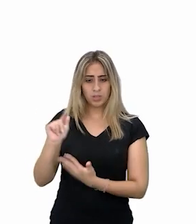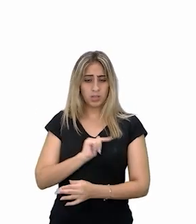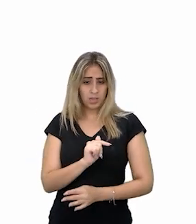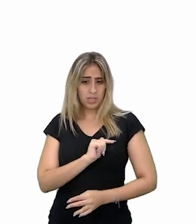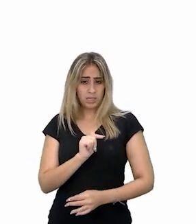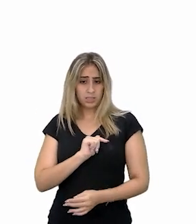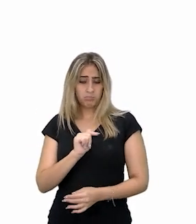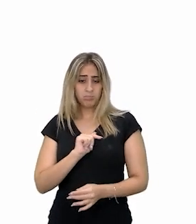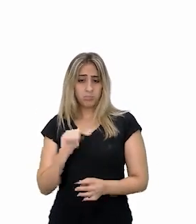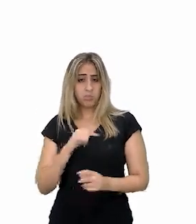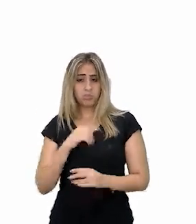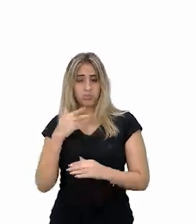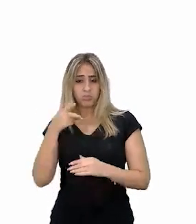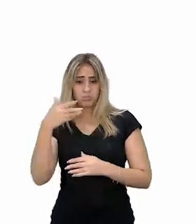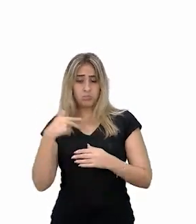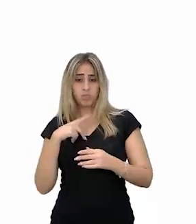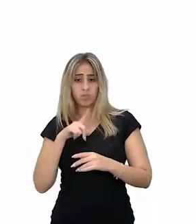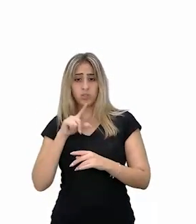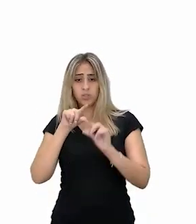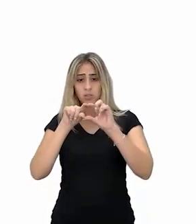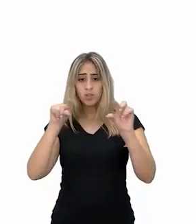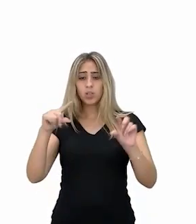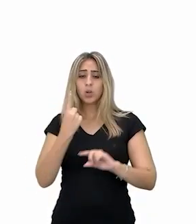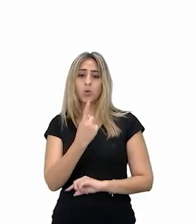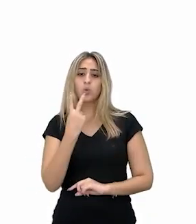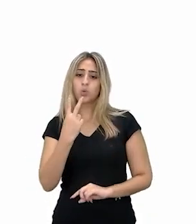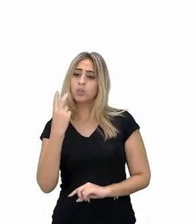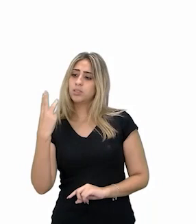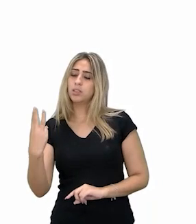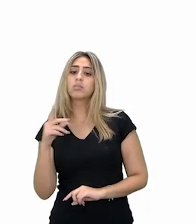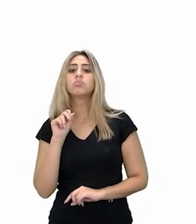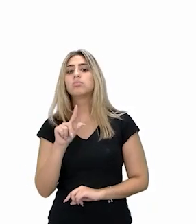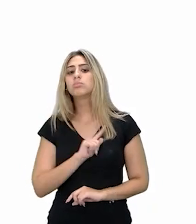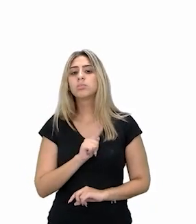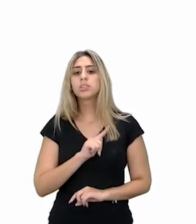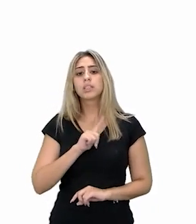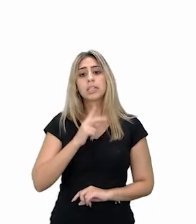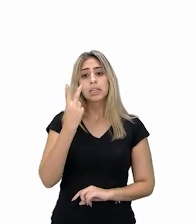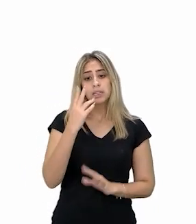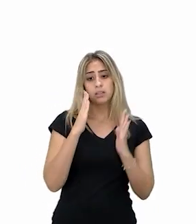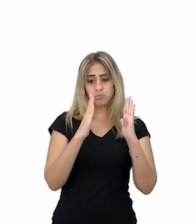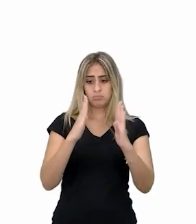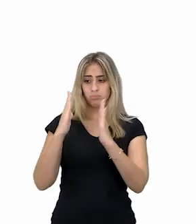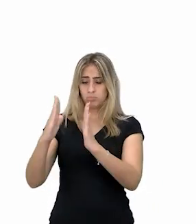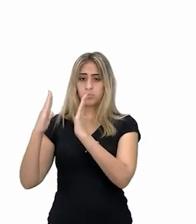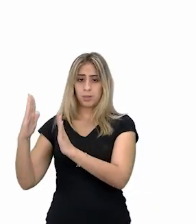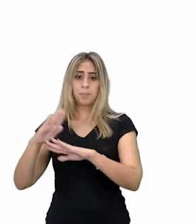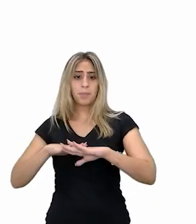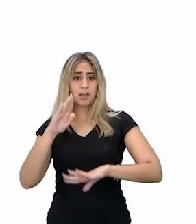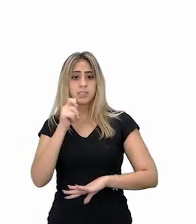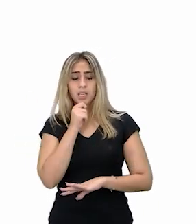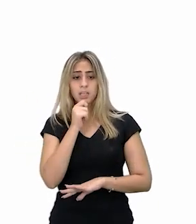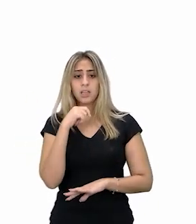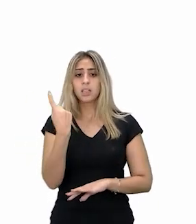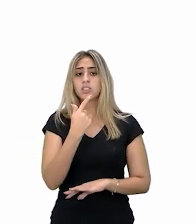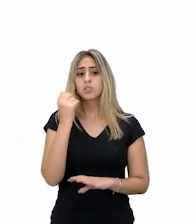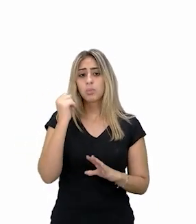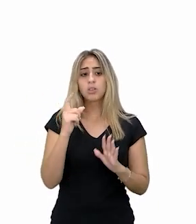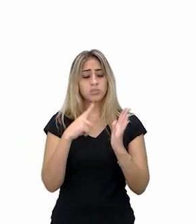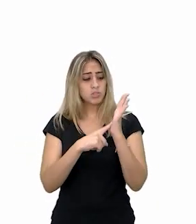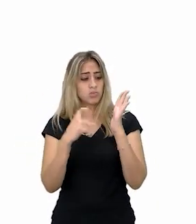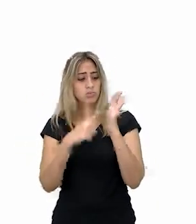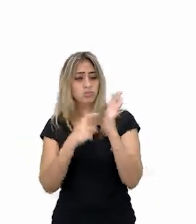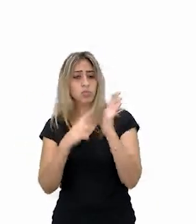outro destaque que eu fiz embaixo, tem lá o número 1, 2 e 3, quer dizer, tem 3 páginas a mais ainda que a gente pode ir